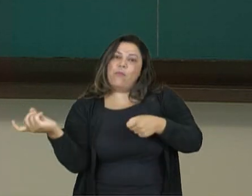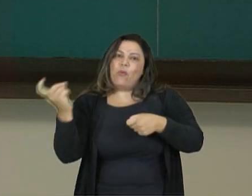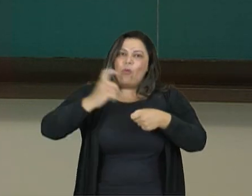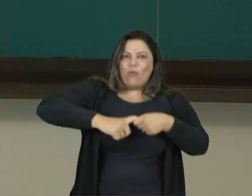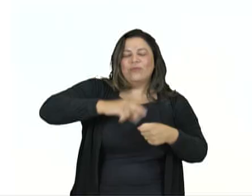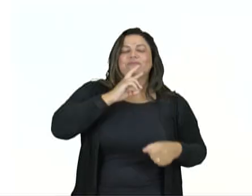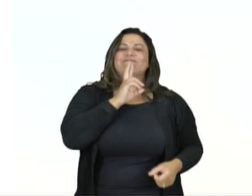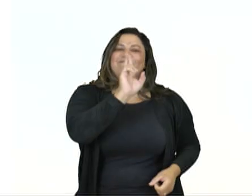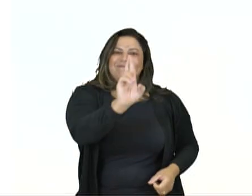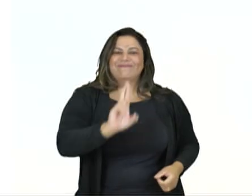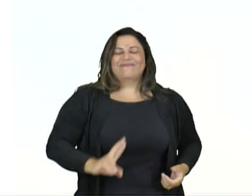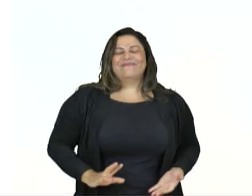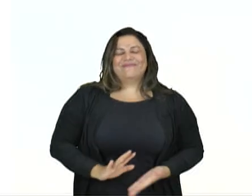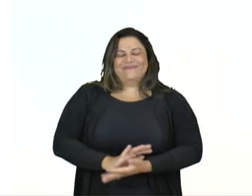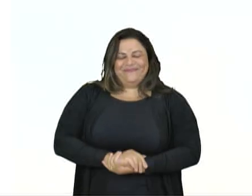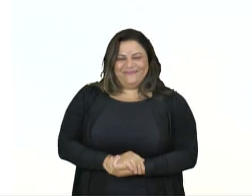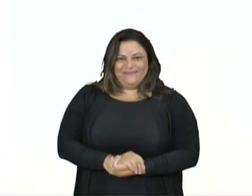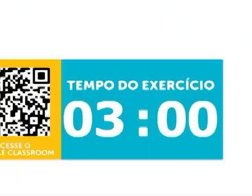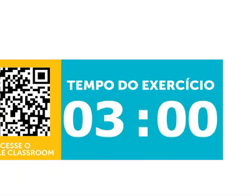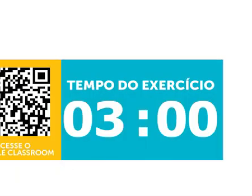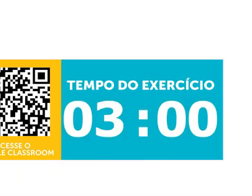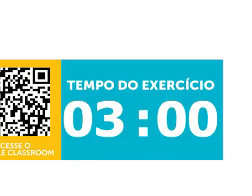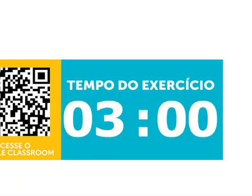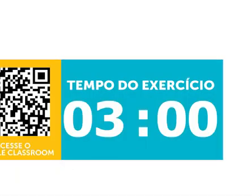com a resposta.